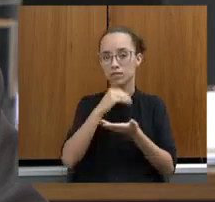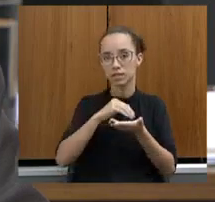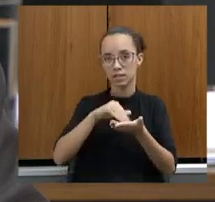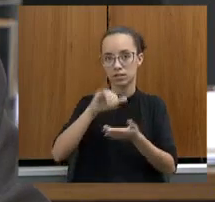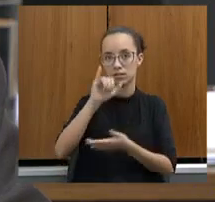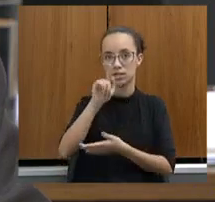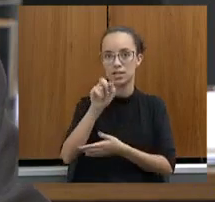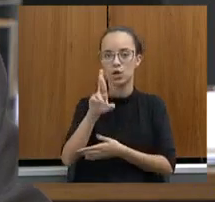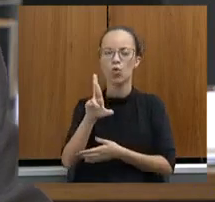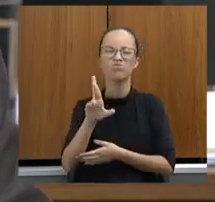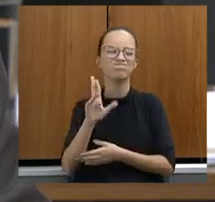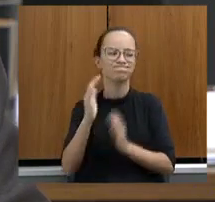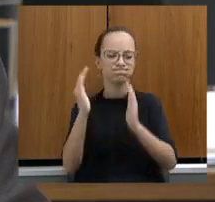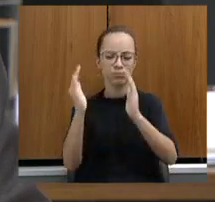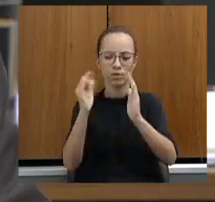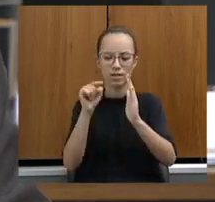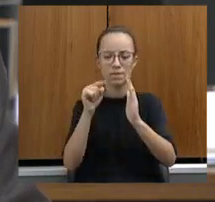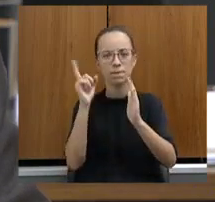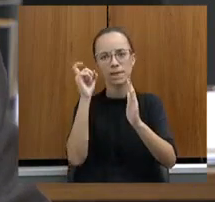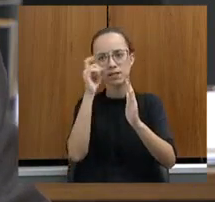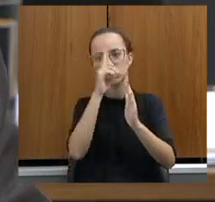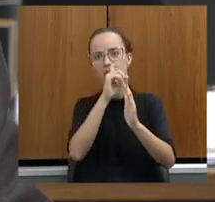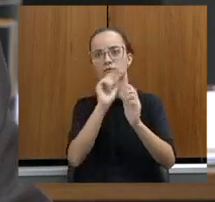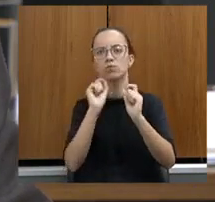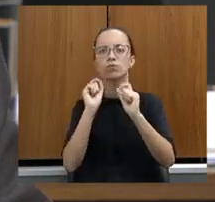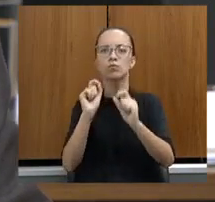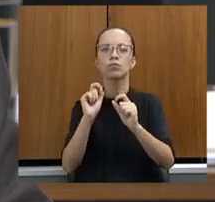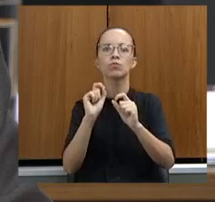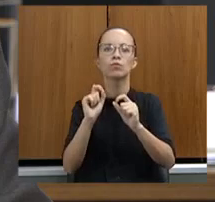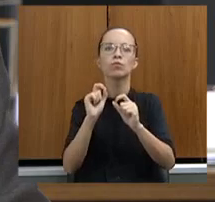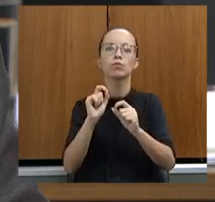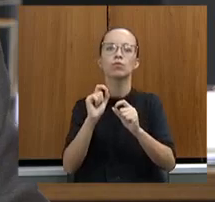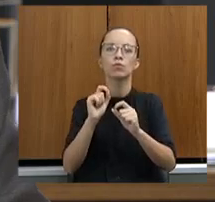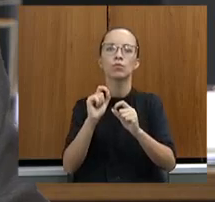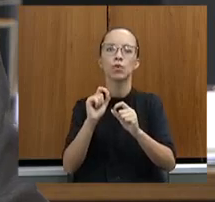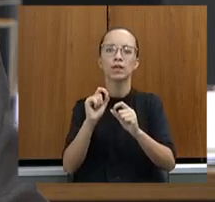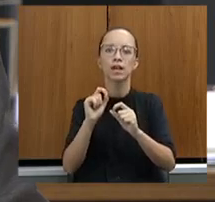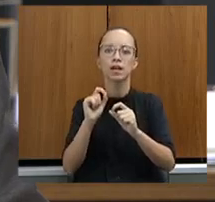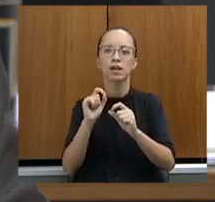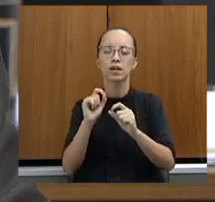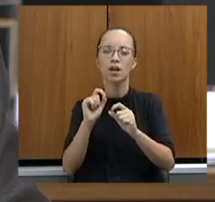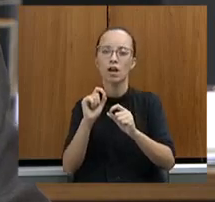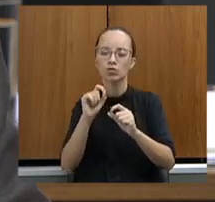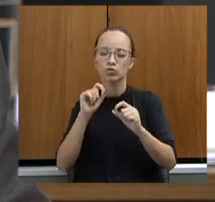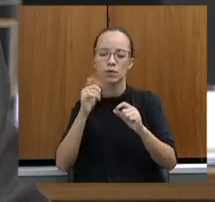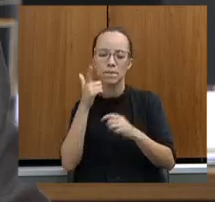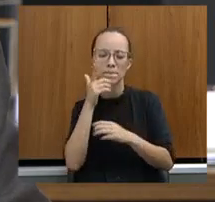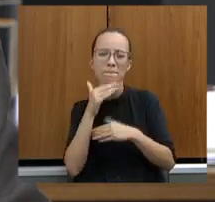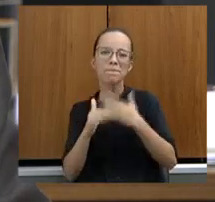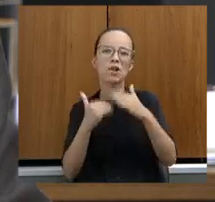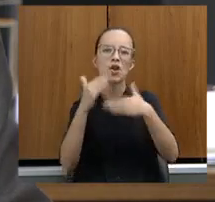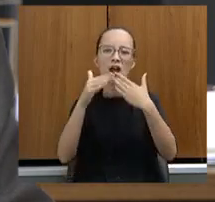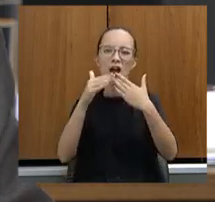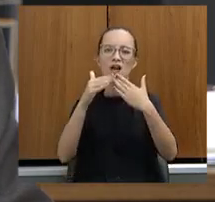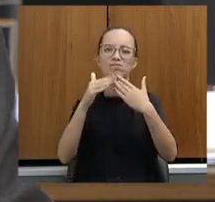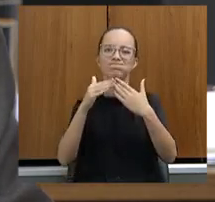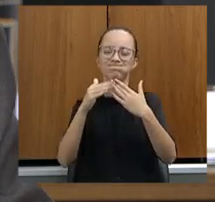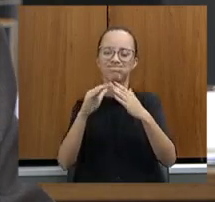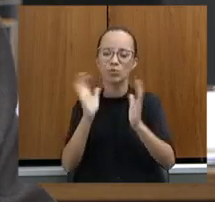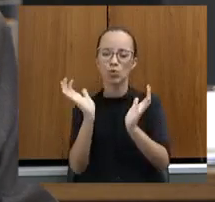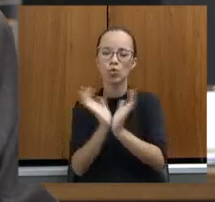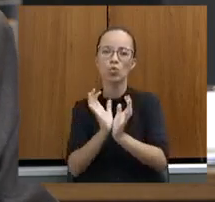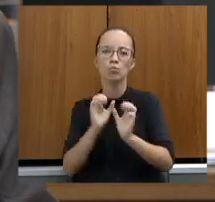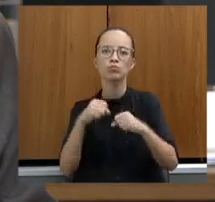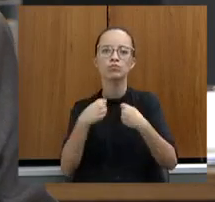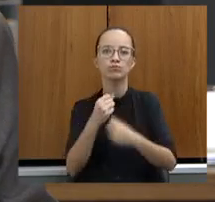momentos dificílimos com a questão do efetivo das forças de segurança pública na seguinte ordem e ela